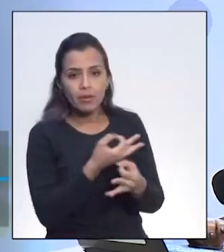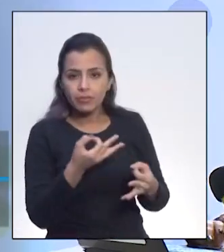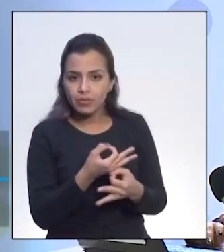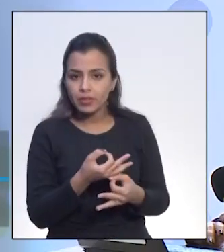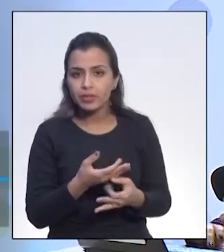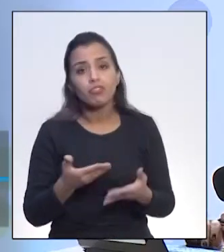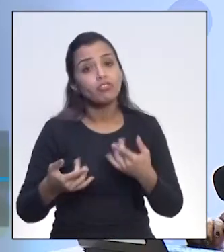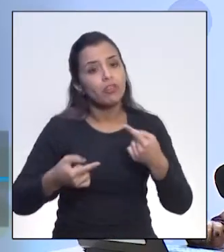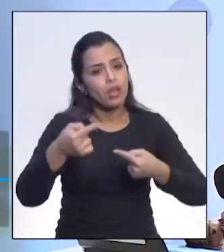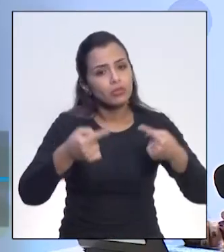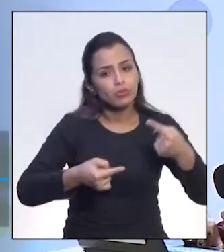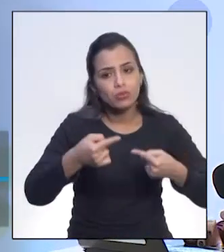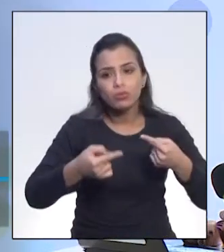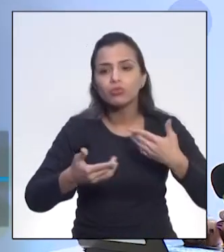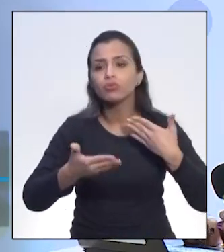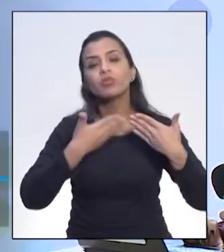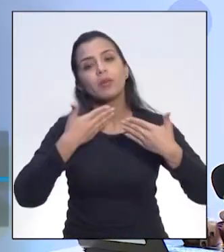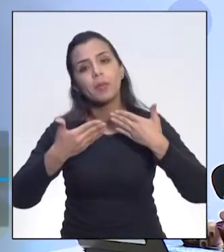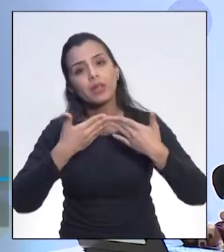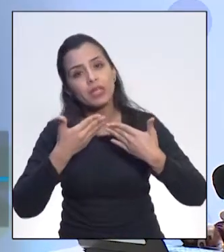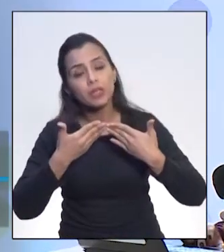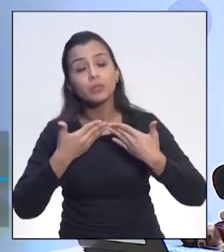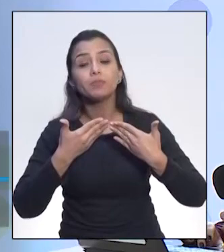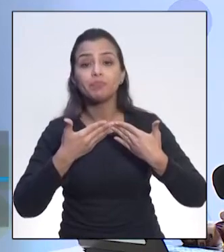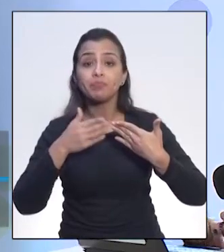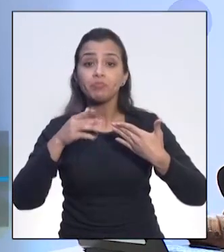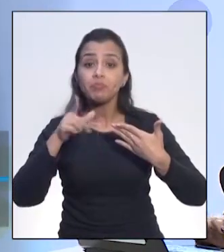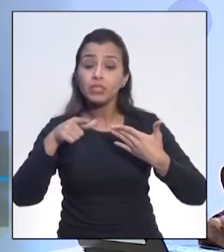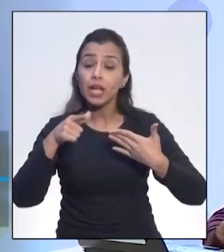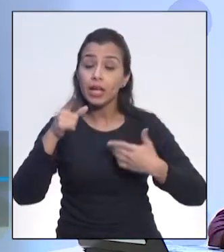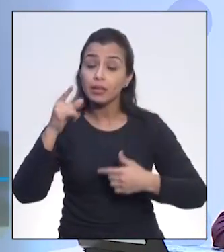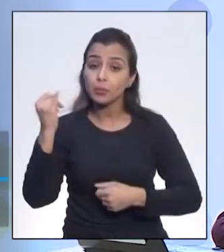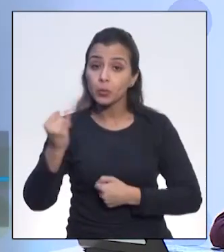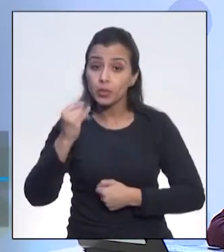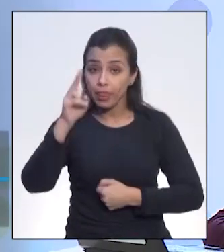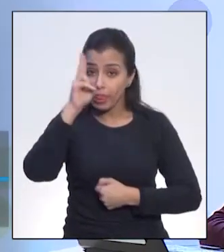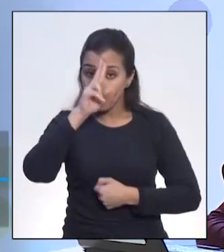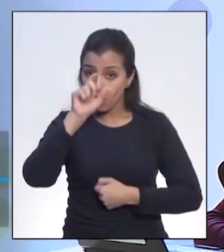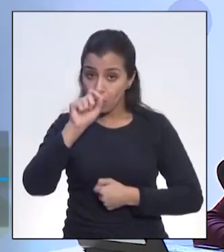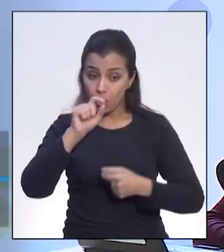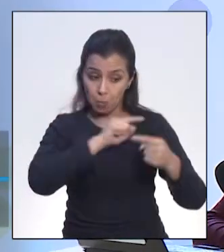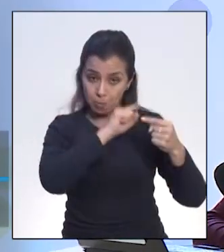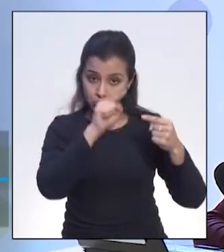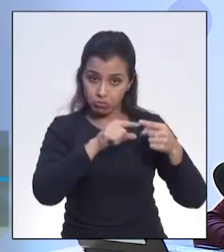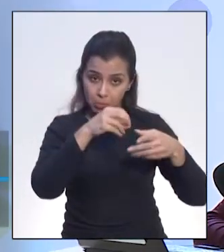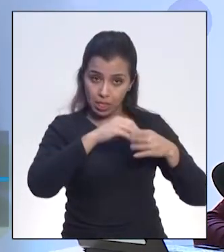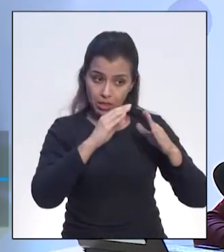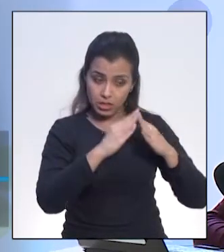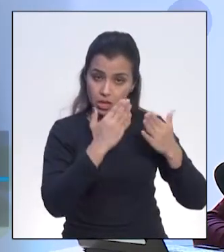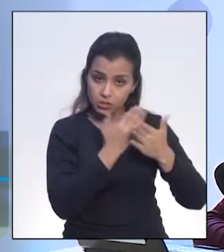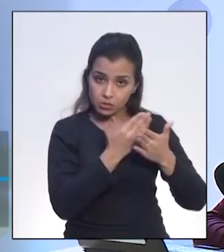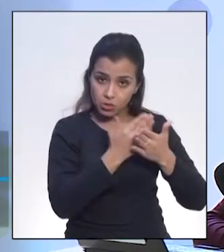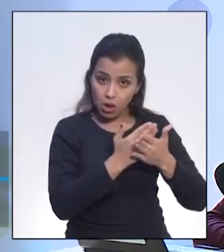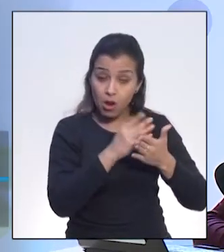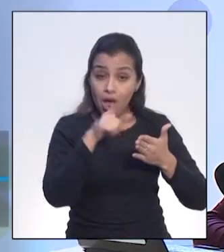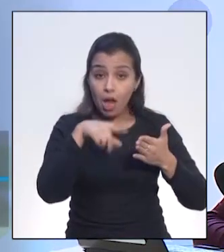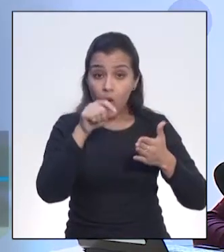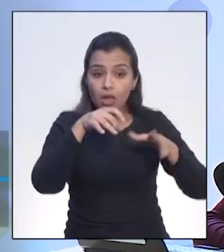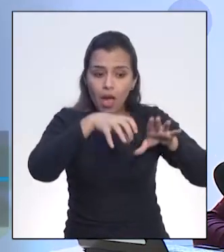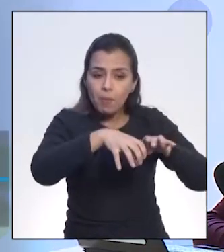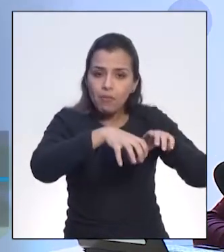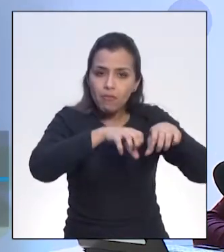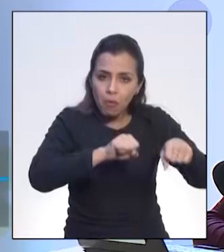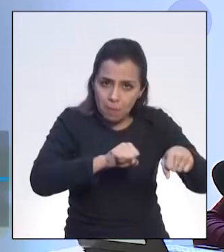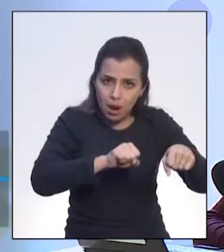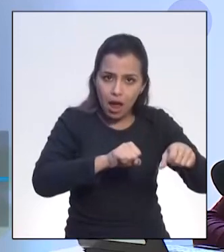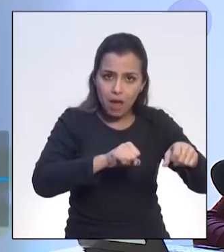estamos discutindo, e é sempre bom lembrar que um dos objetivos da escola é a formação para o trabalho, né? Um conjunto